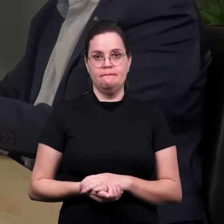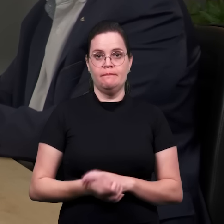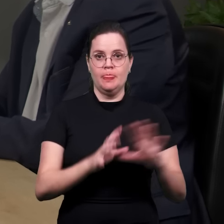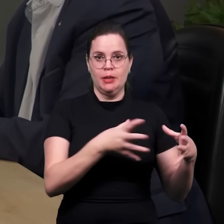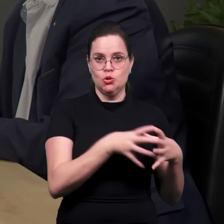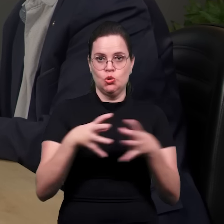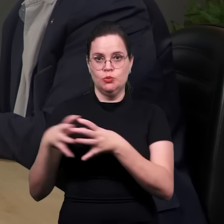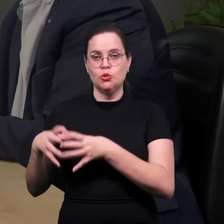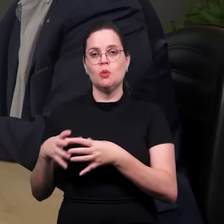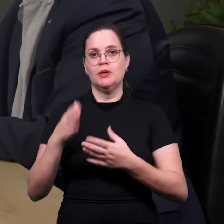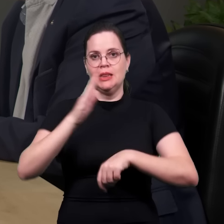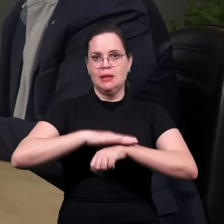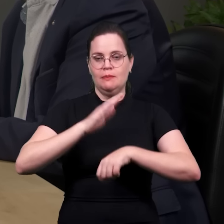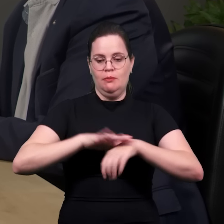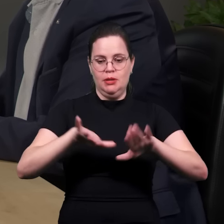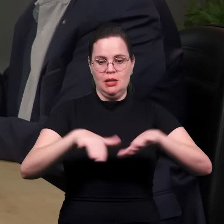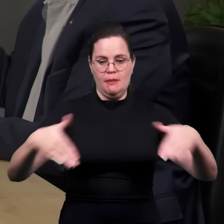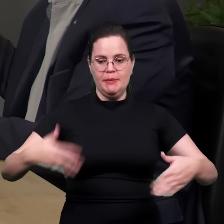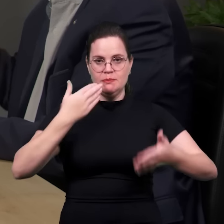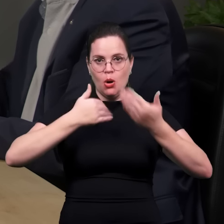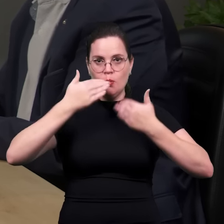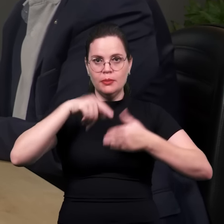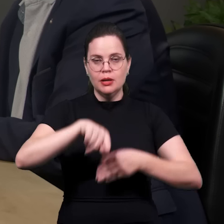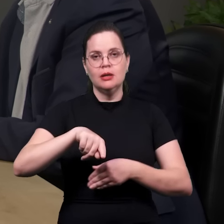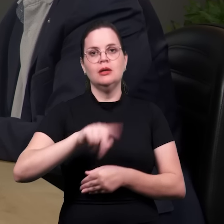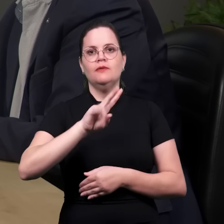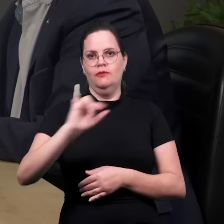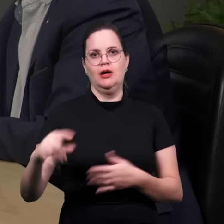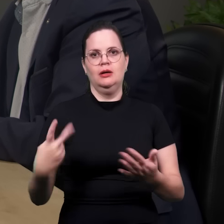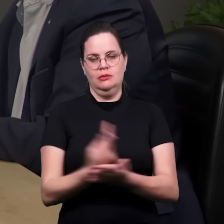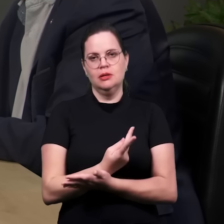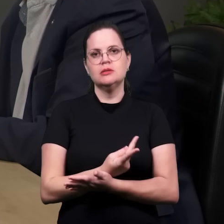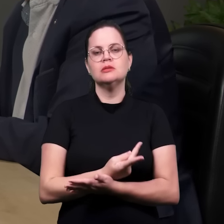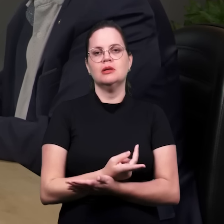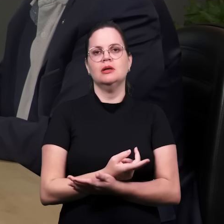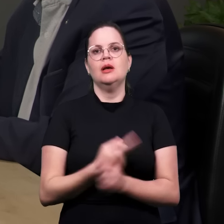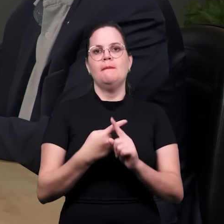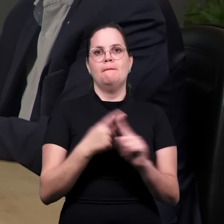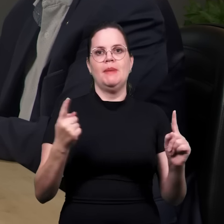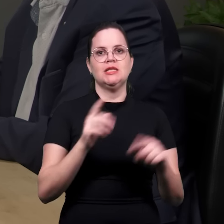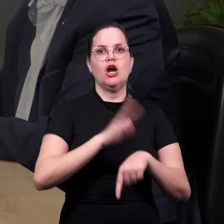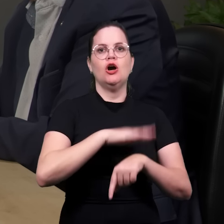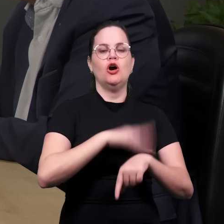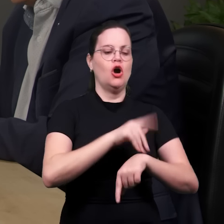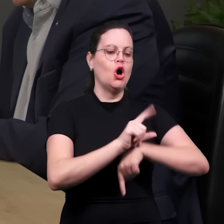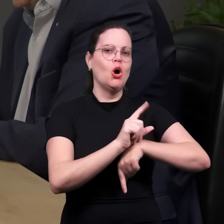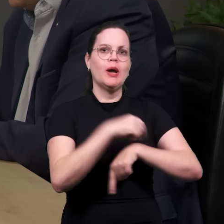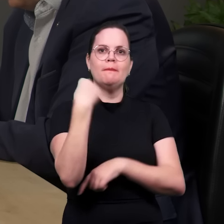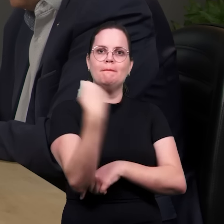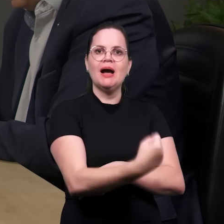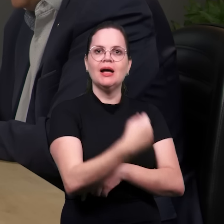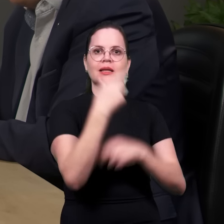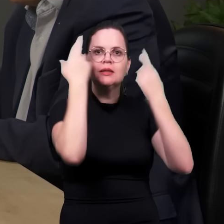ajuntamento da congregação iria acontecer e o cordeiro ia ser sacrificado à tarde. Então essa era a orientação para Israel.